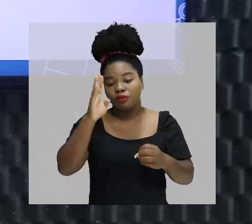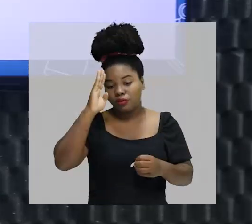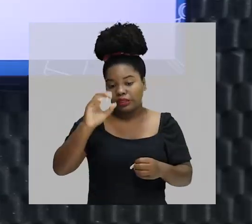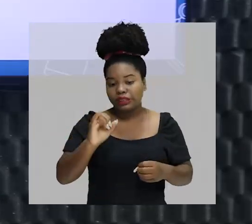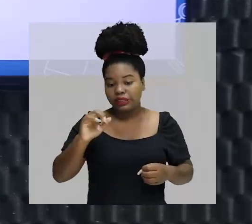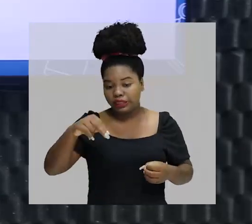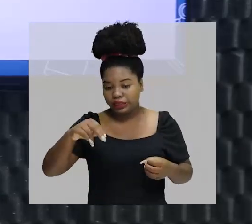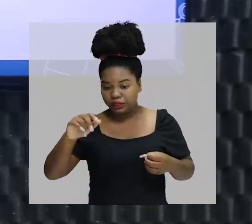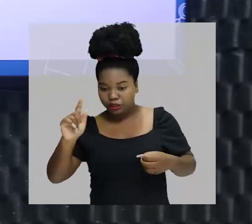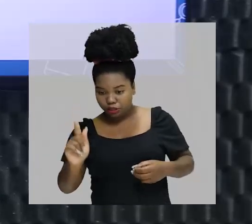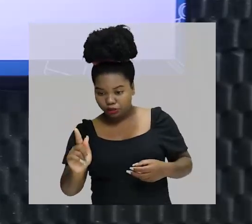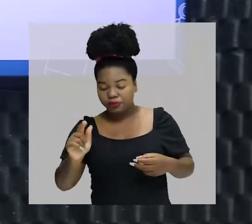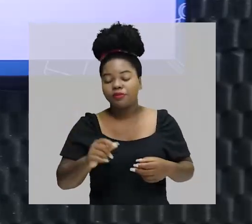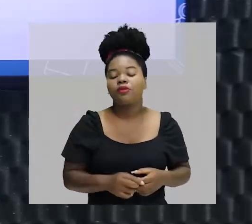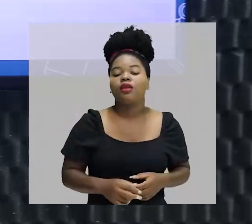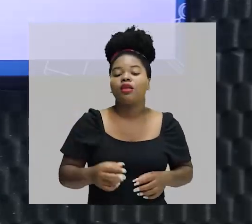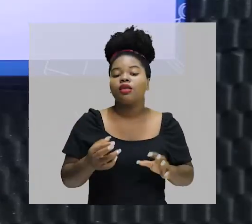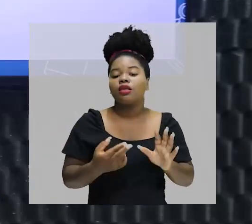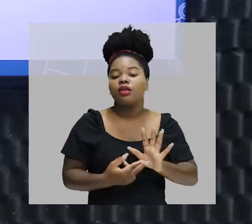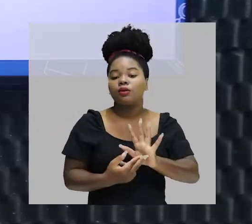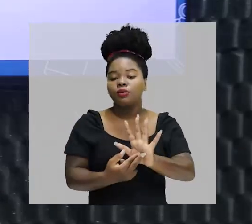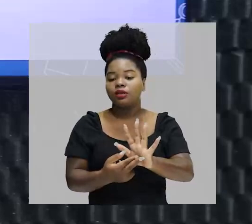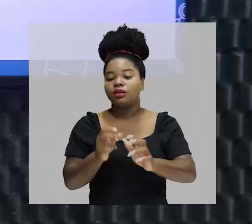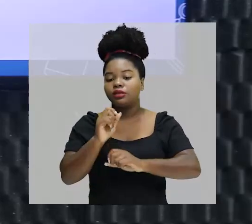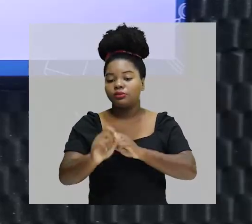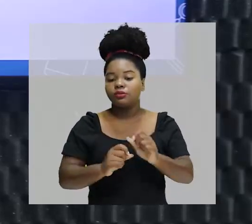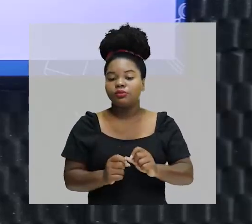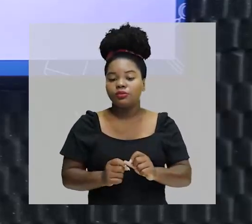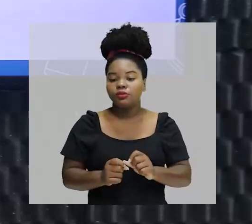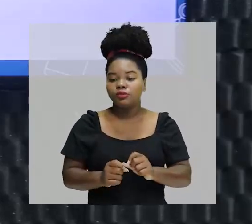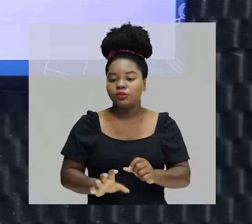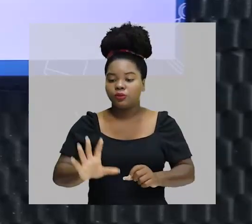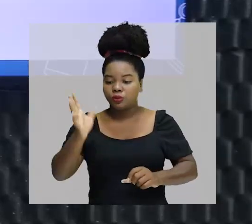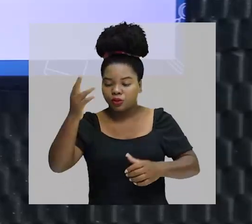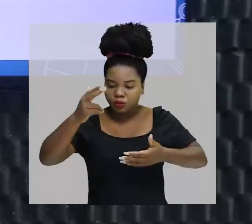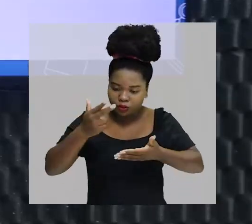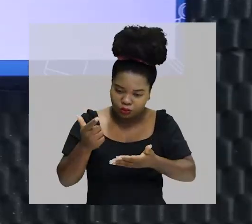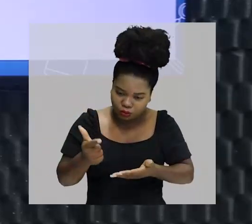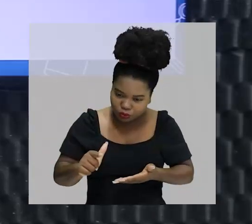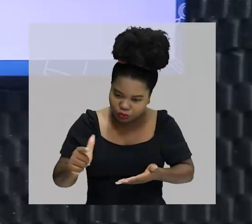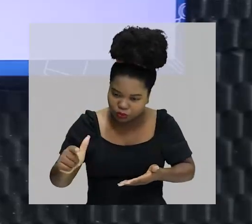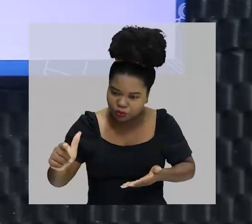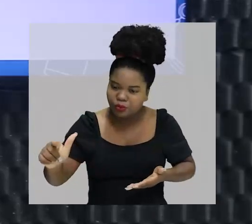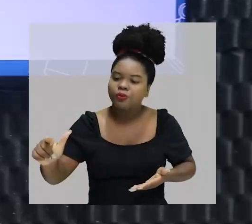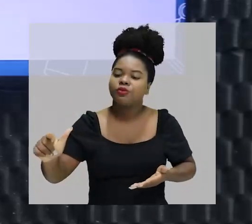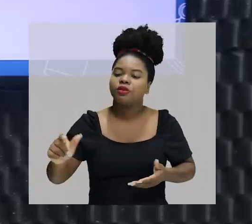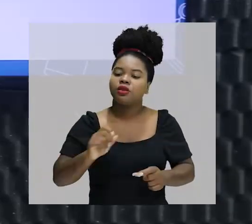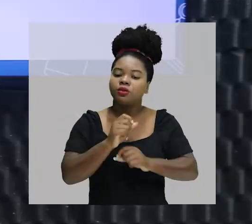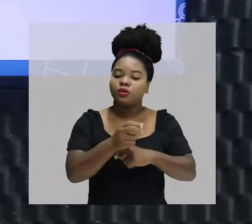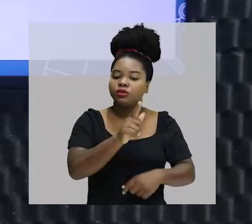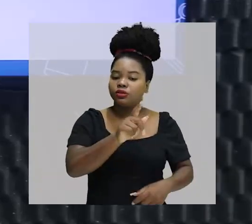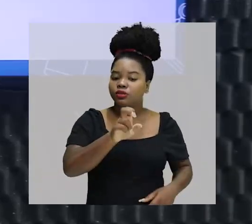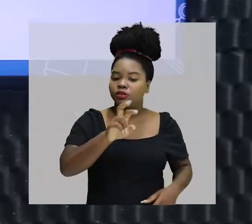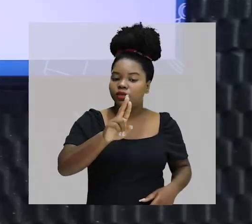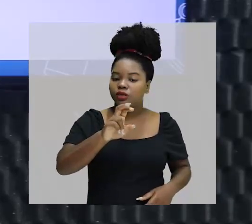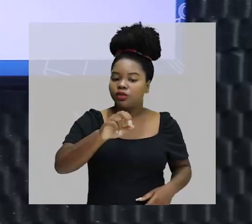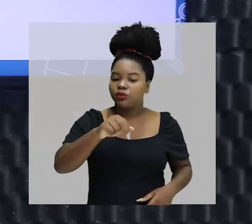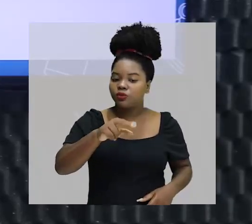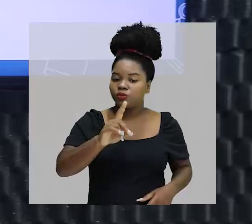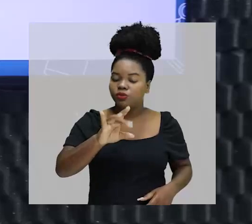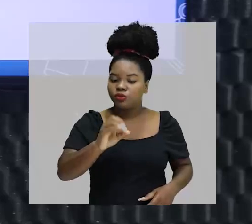O ing é o que representa a ação em progresso. É o nosso gerúndio em português.